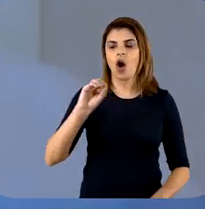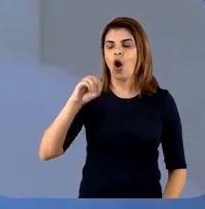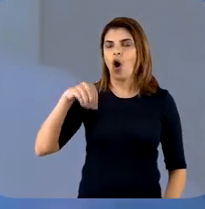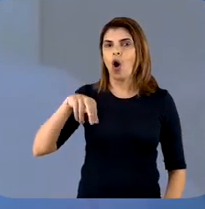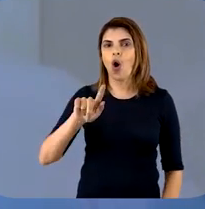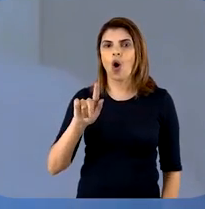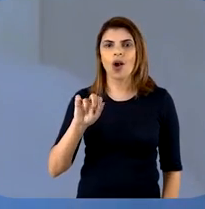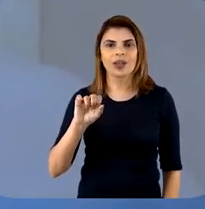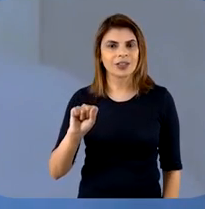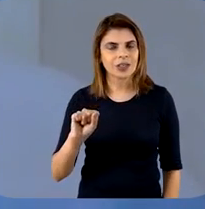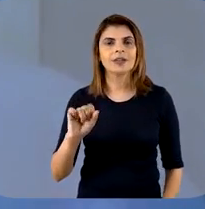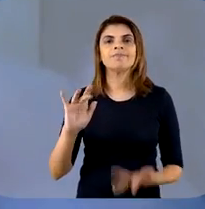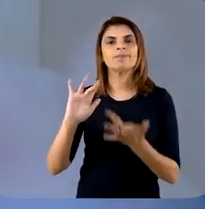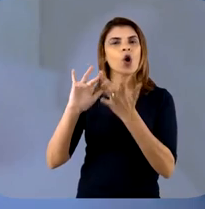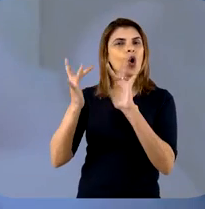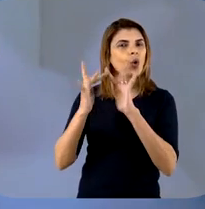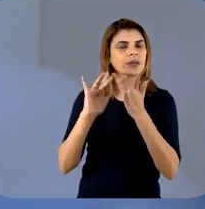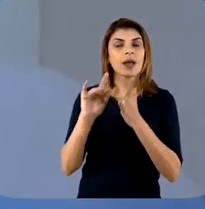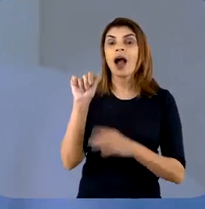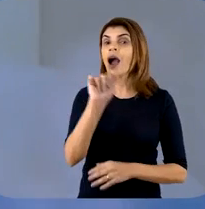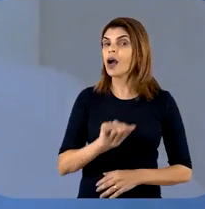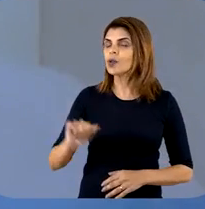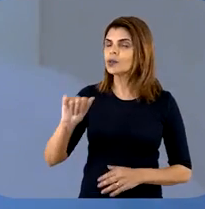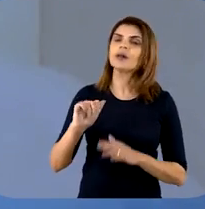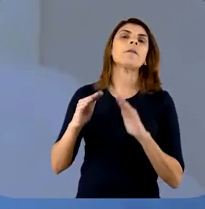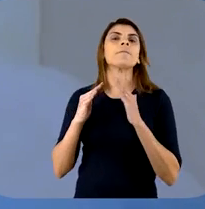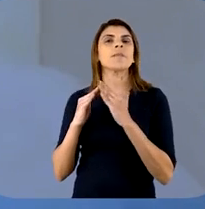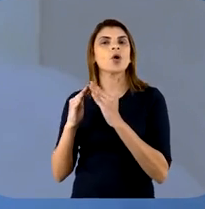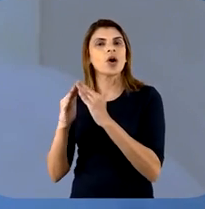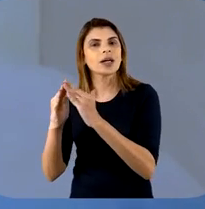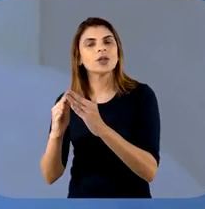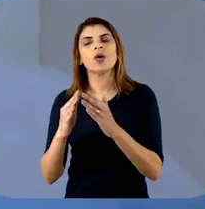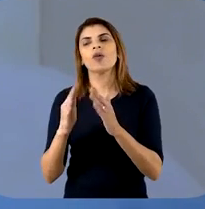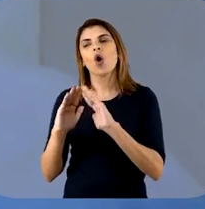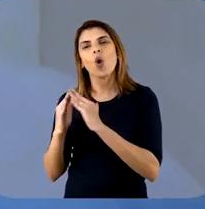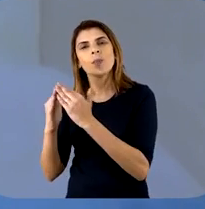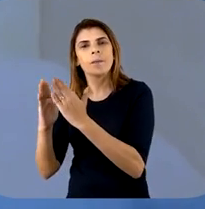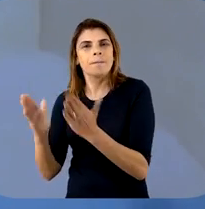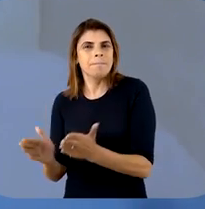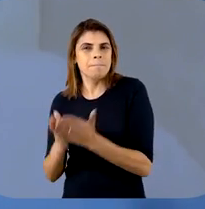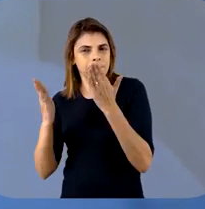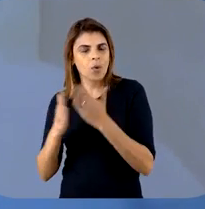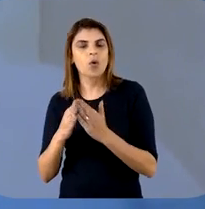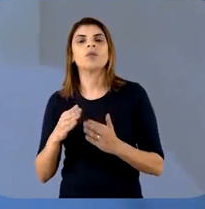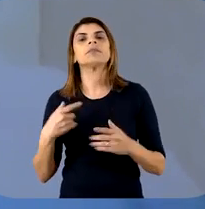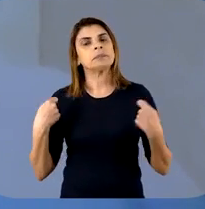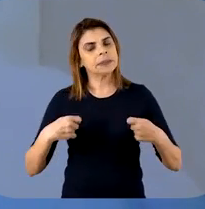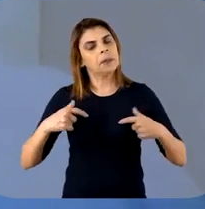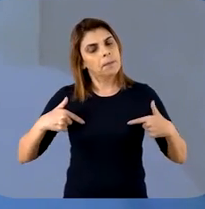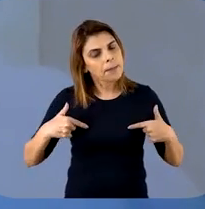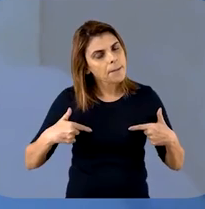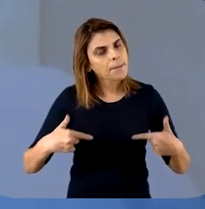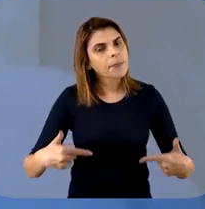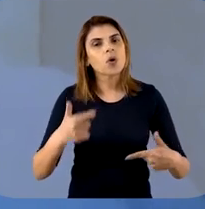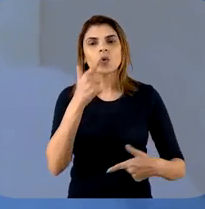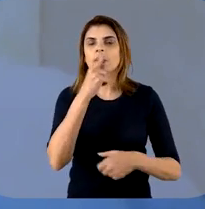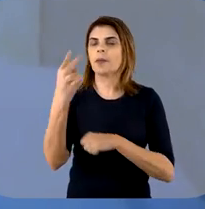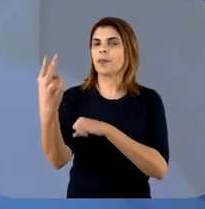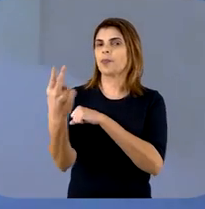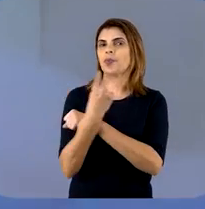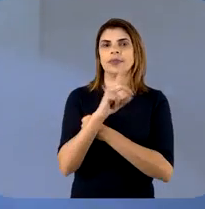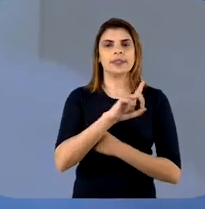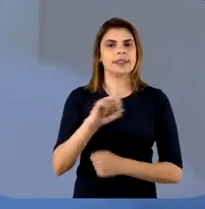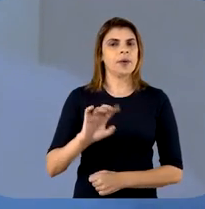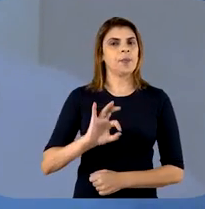boas ONGs, as boas associações de moradores das comunidades pobres. Assim nós vamos chegar a uma proteção